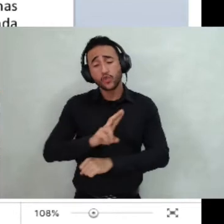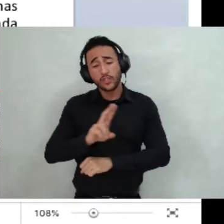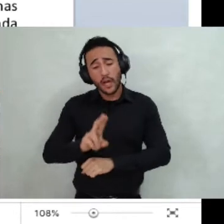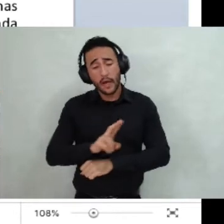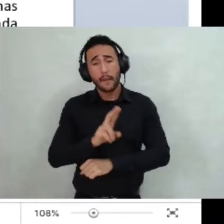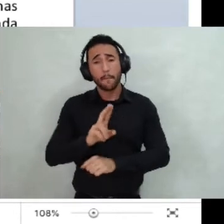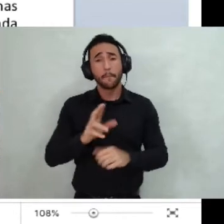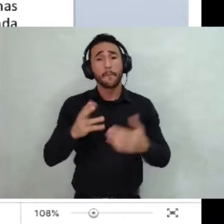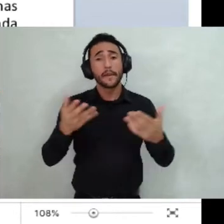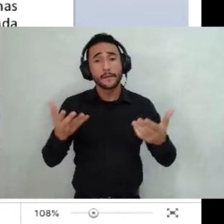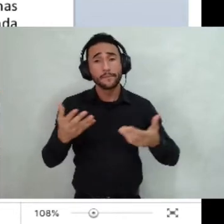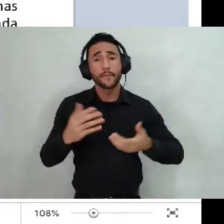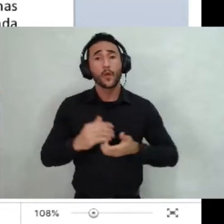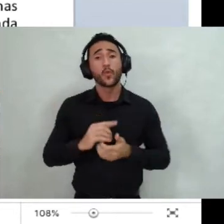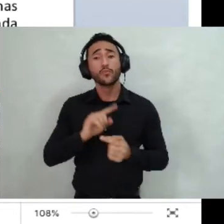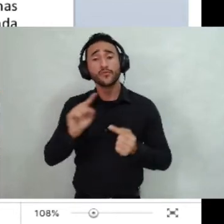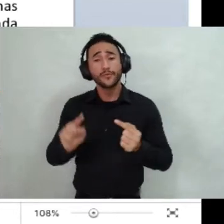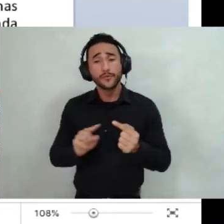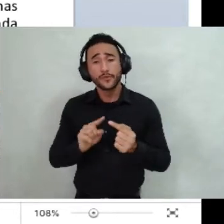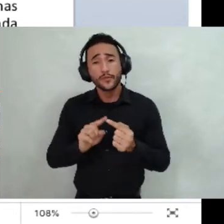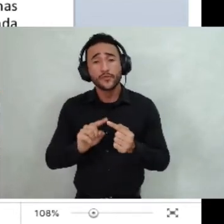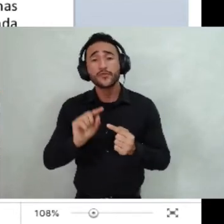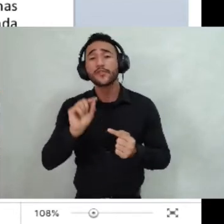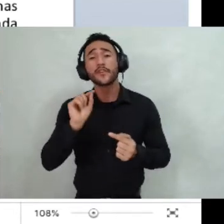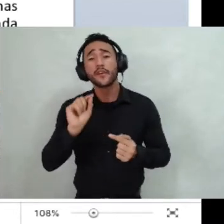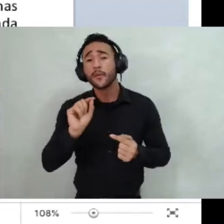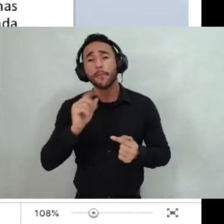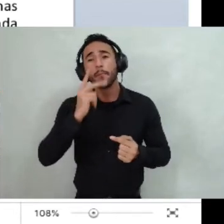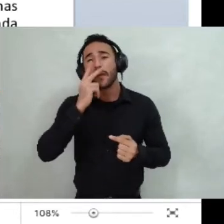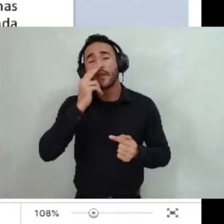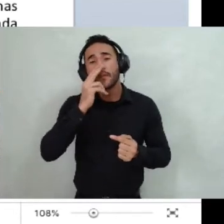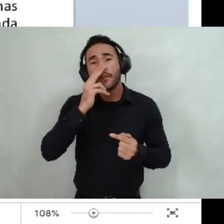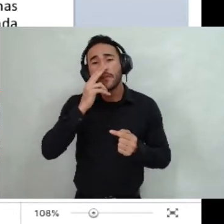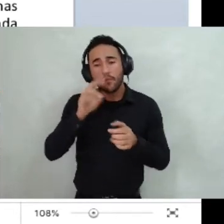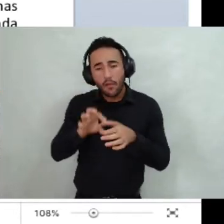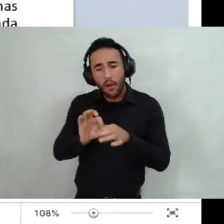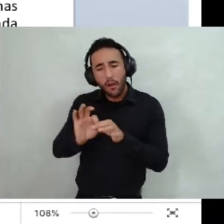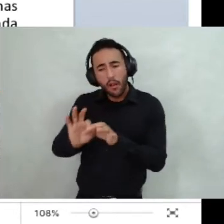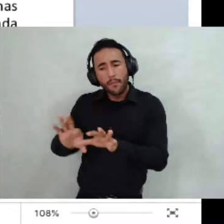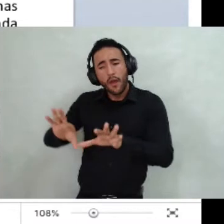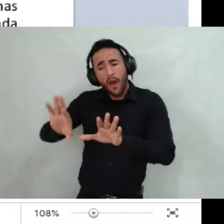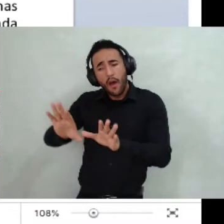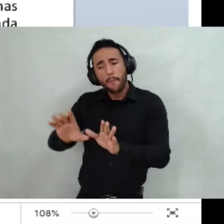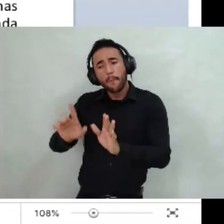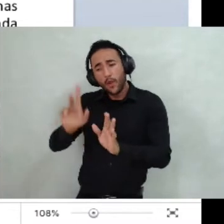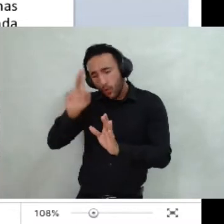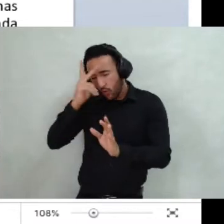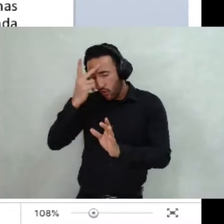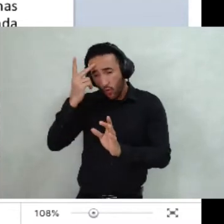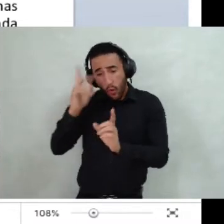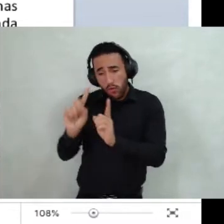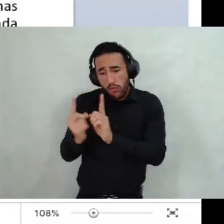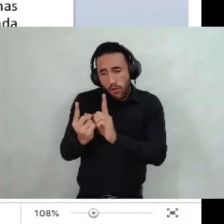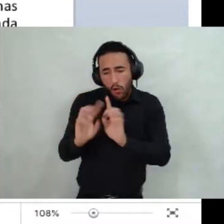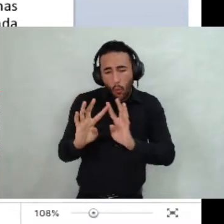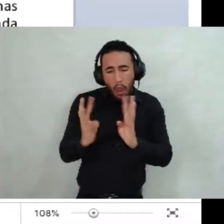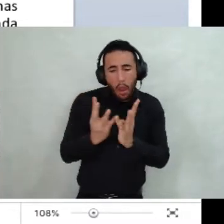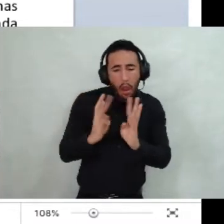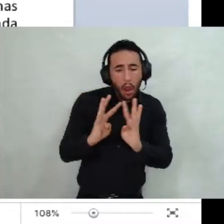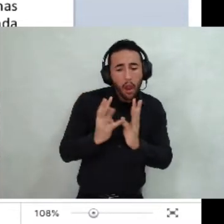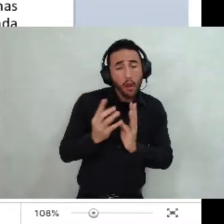essa função, né, no sentido de liberar esse paciente do isolamento. E esse outro paciente é um paciente que não foi